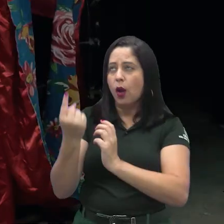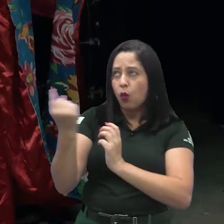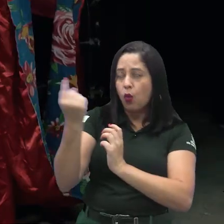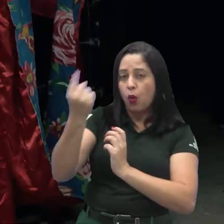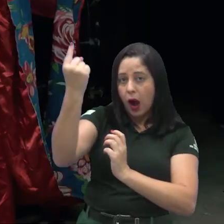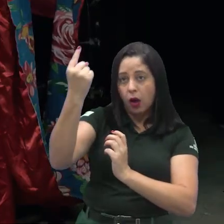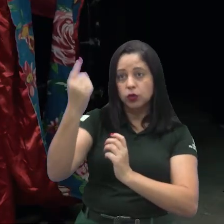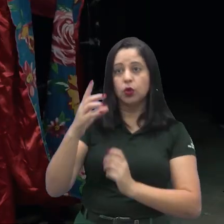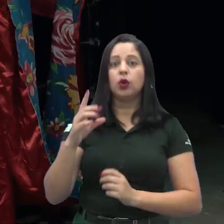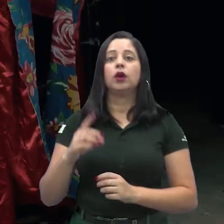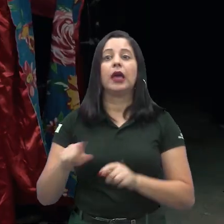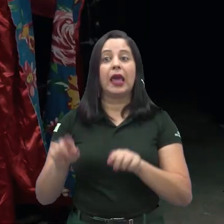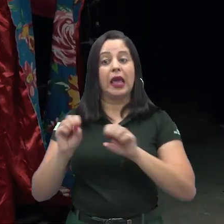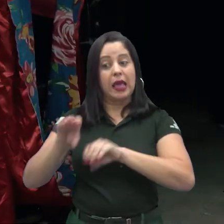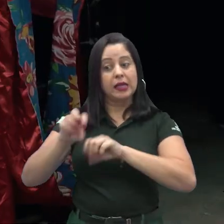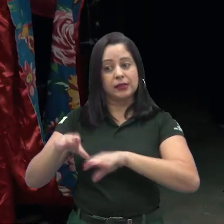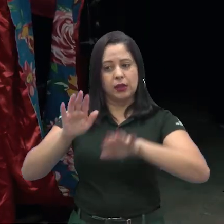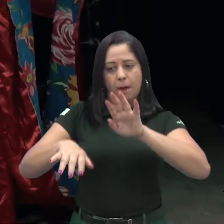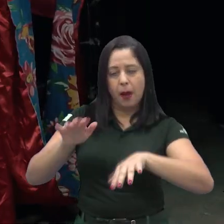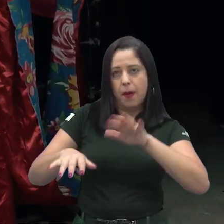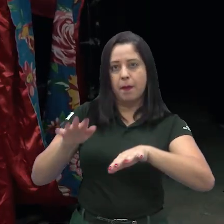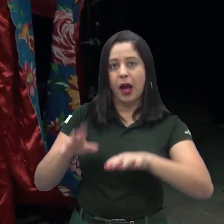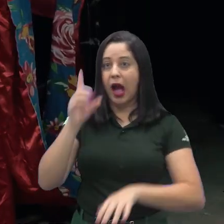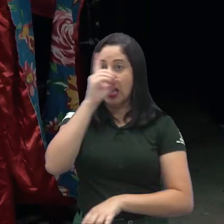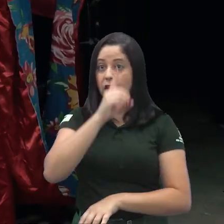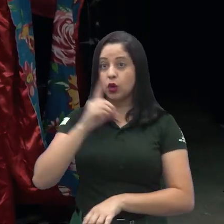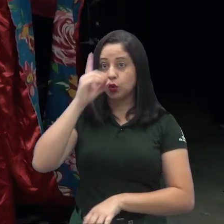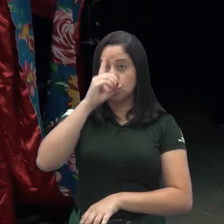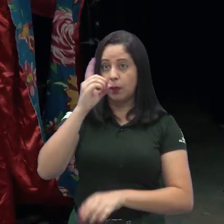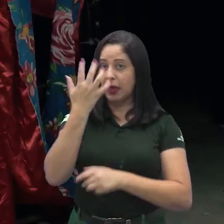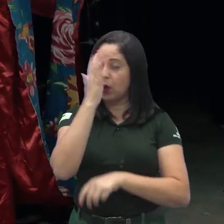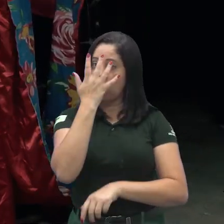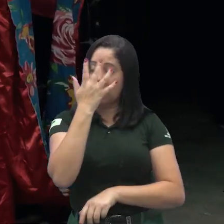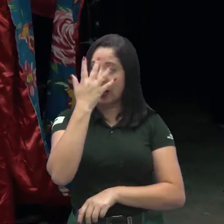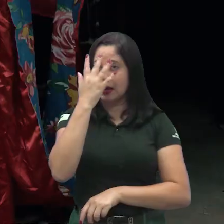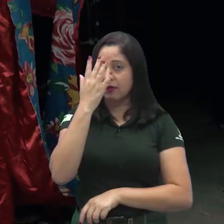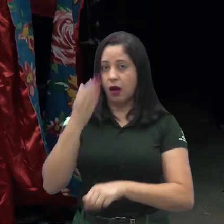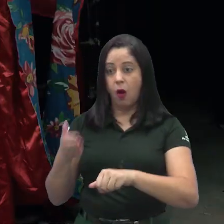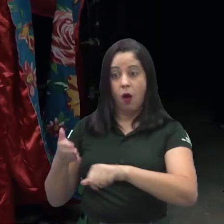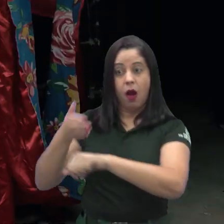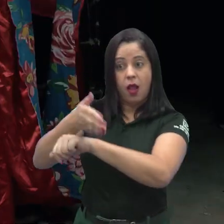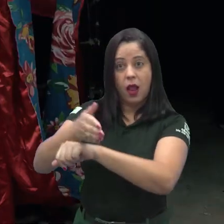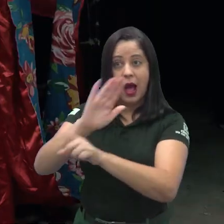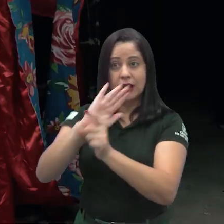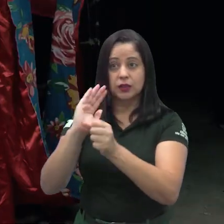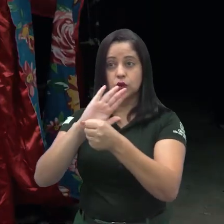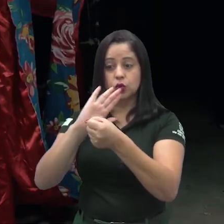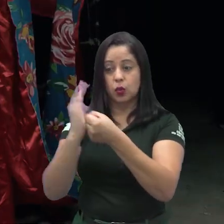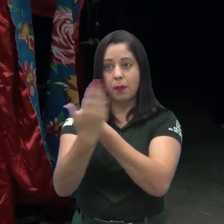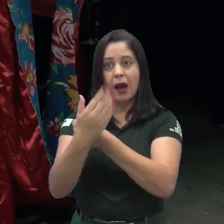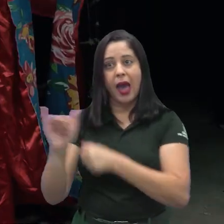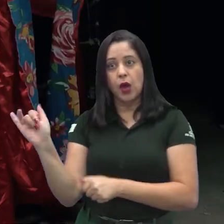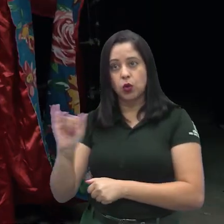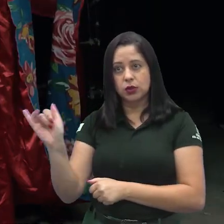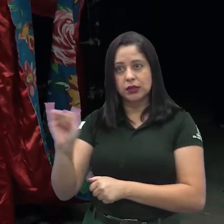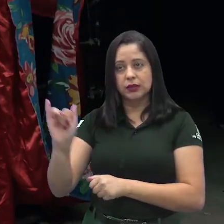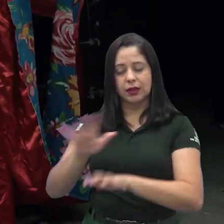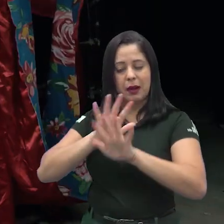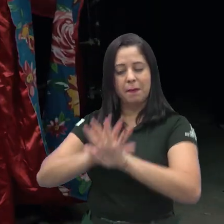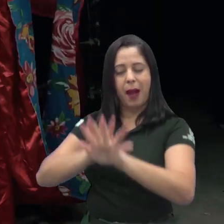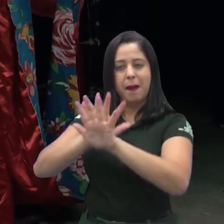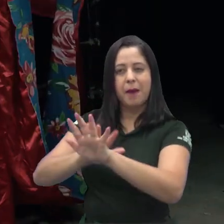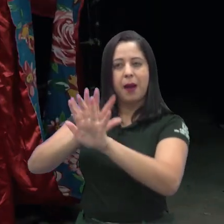de carnaval saiu para fazer o cortejo no bairro de Santana. E desde então essa